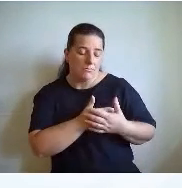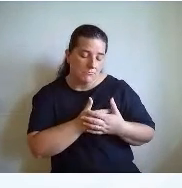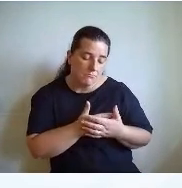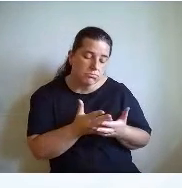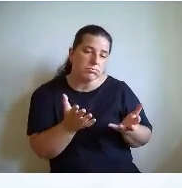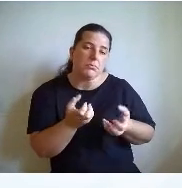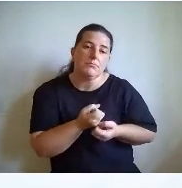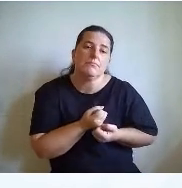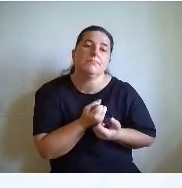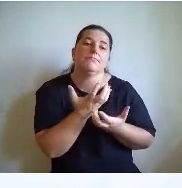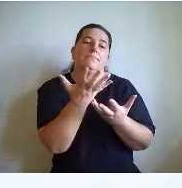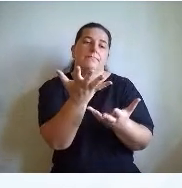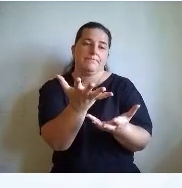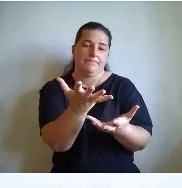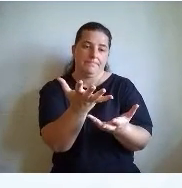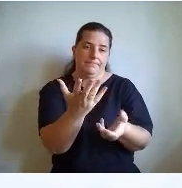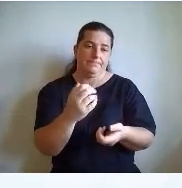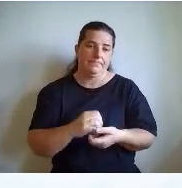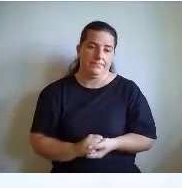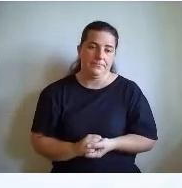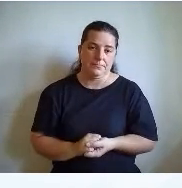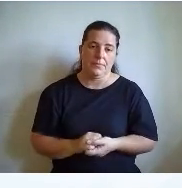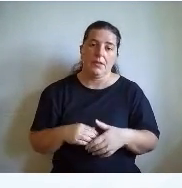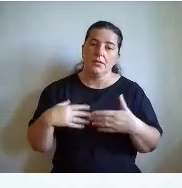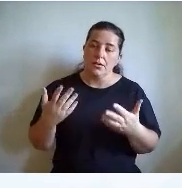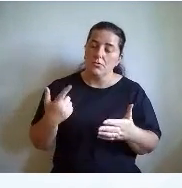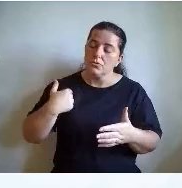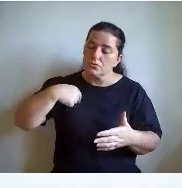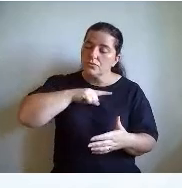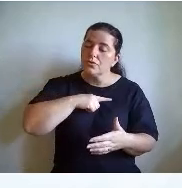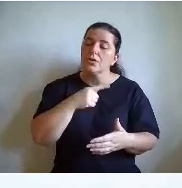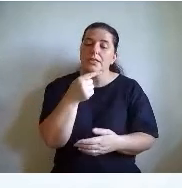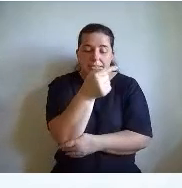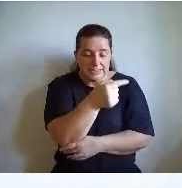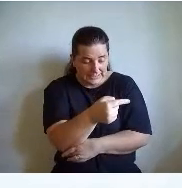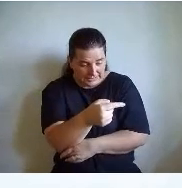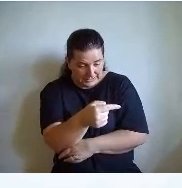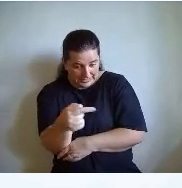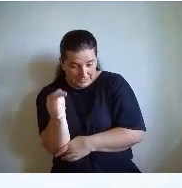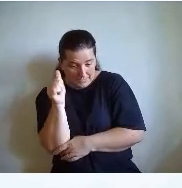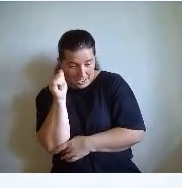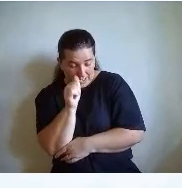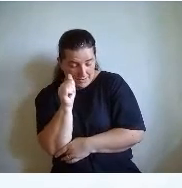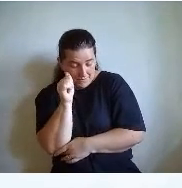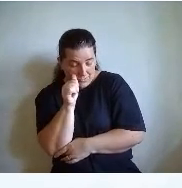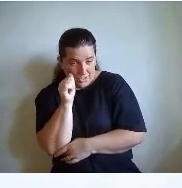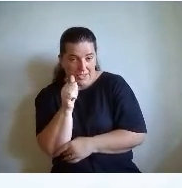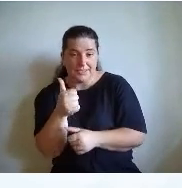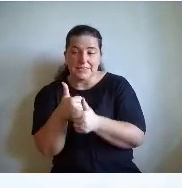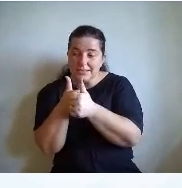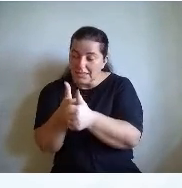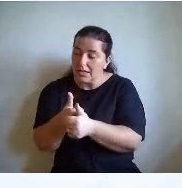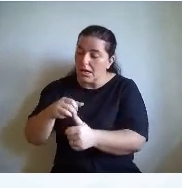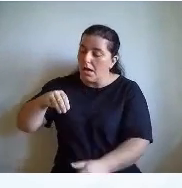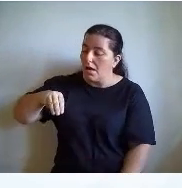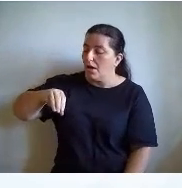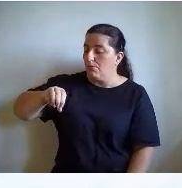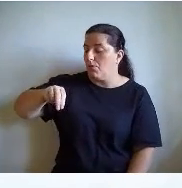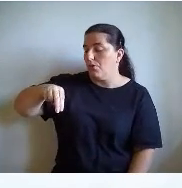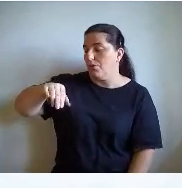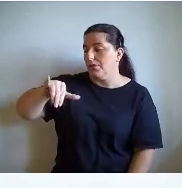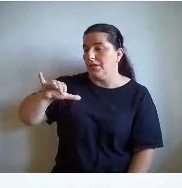Mônica falou. Então, que a gente segue essa Semana da Mulher com a Mônica aqui sendo um